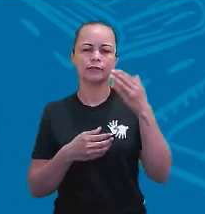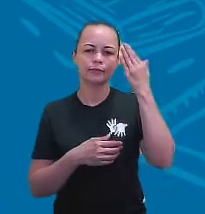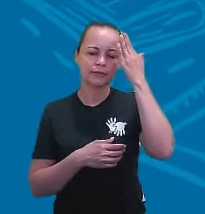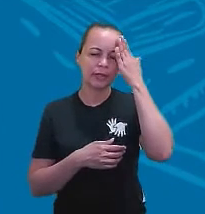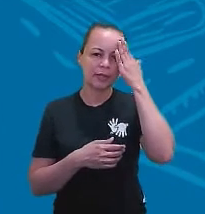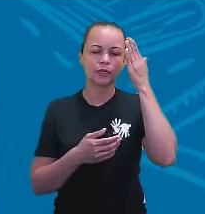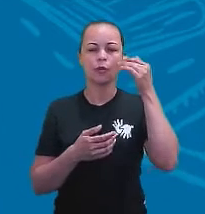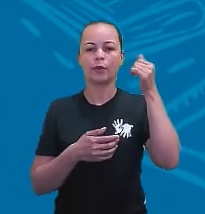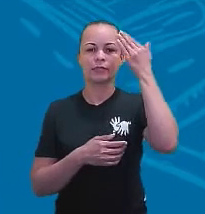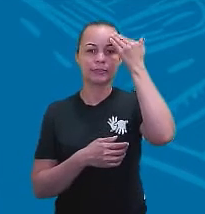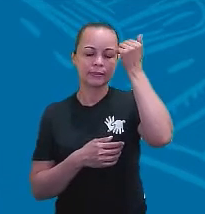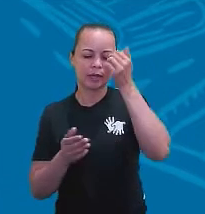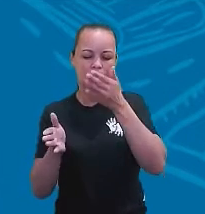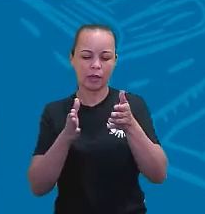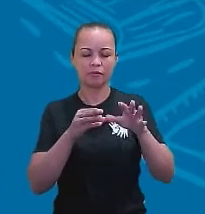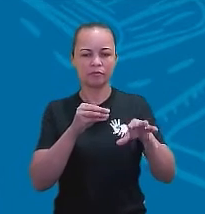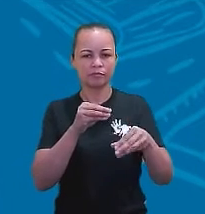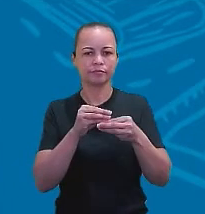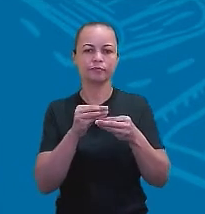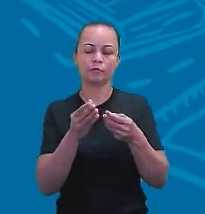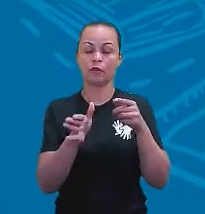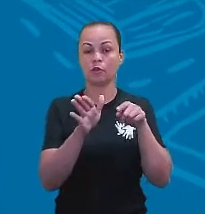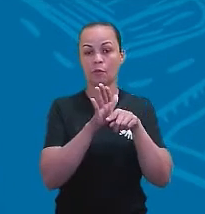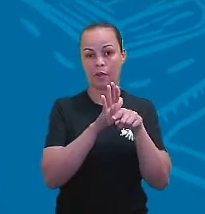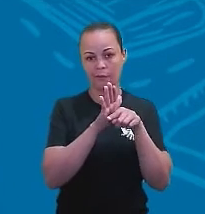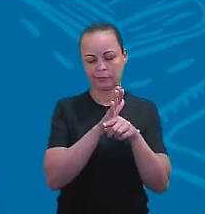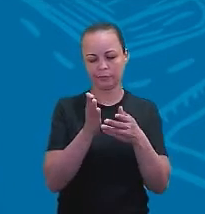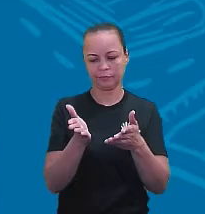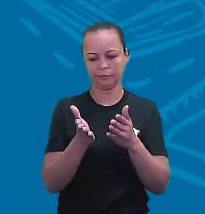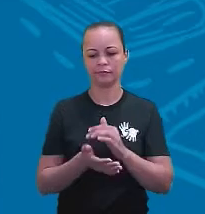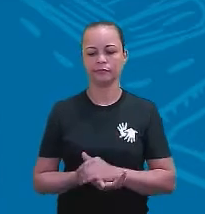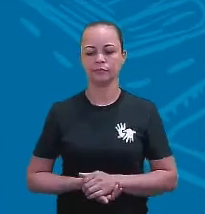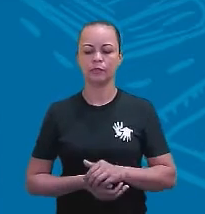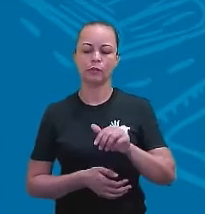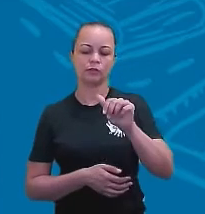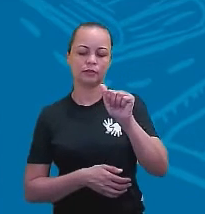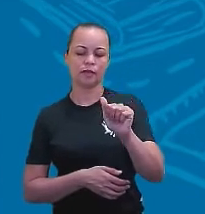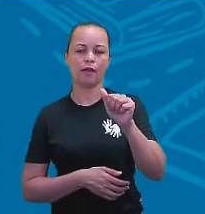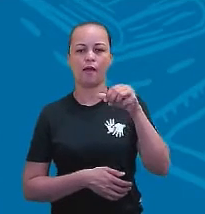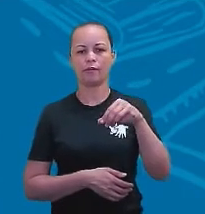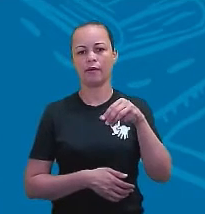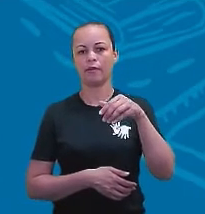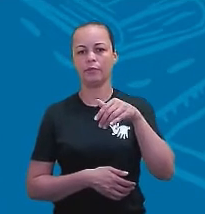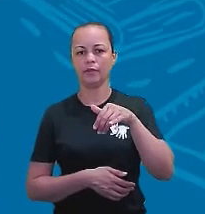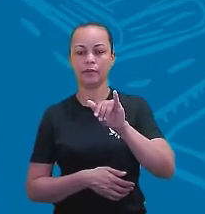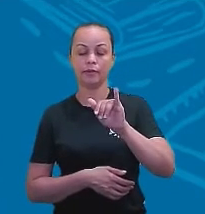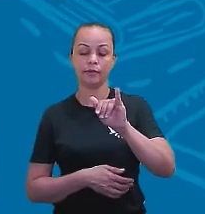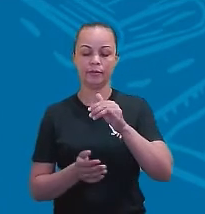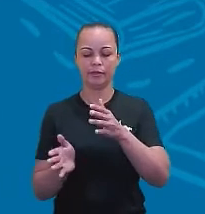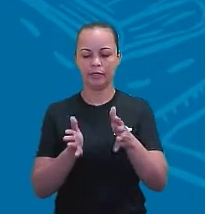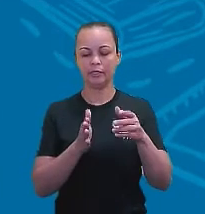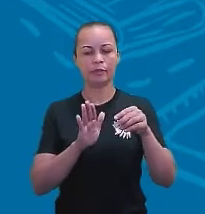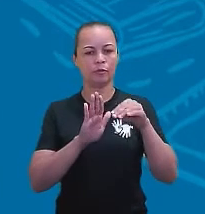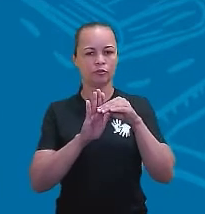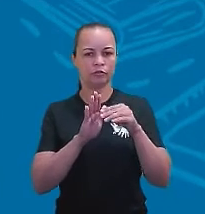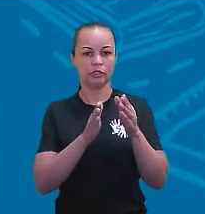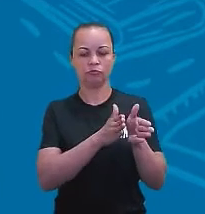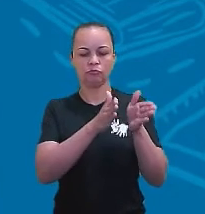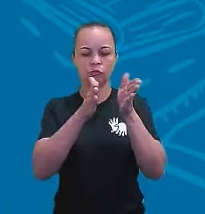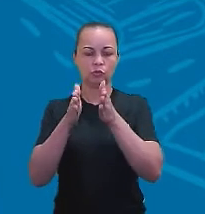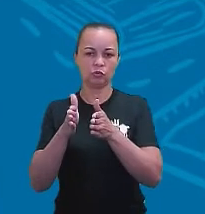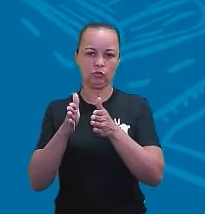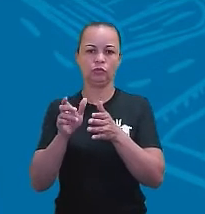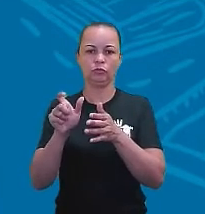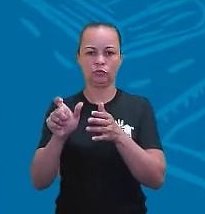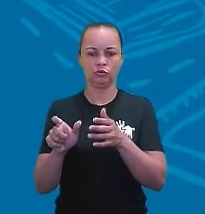fazendo pergunta. Primeiro o verbo to be, que pode ser am, is ou are, e depois é que vem os sujeitos. I,